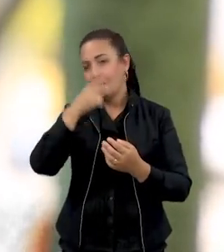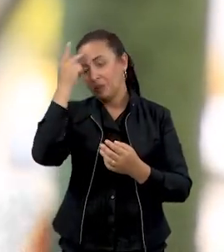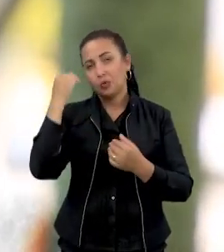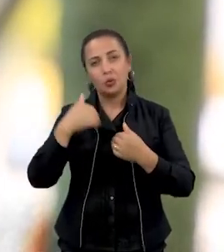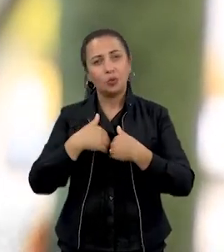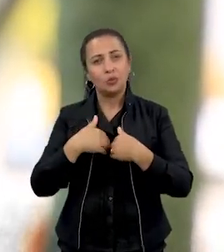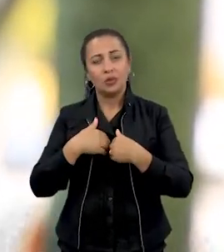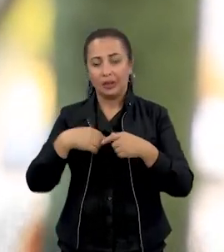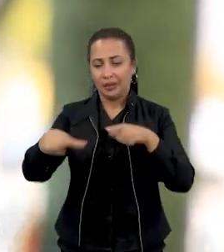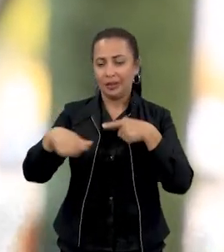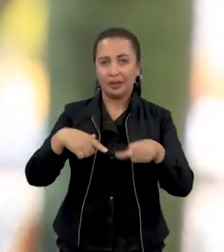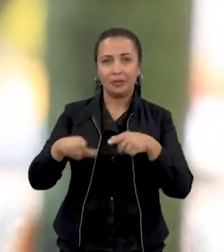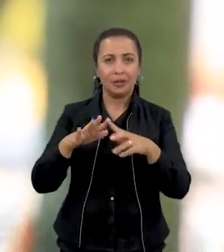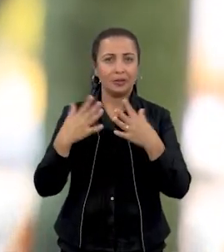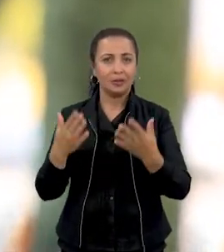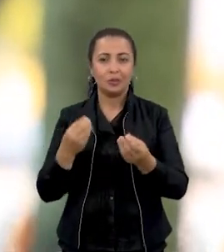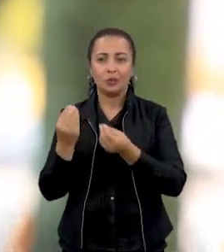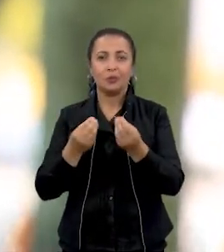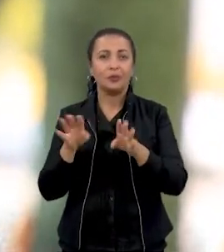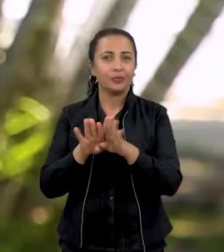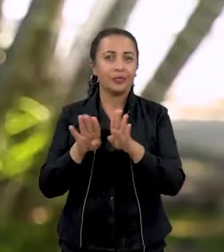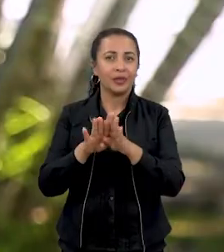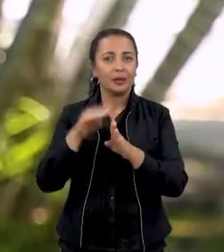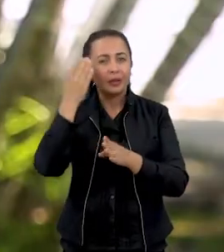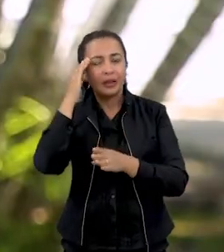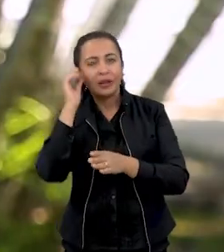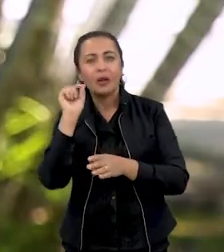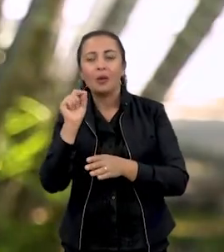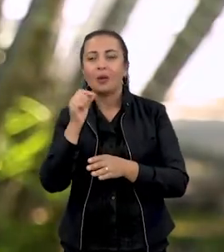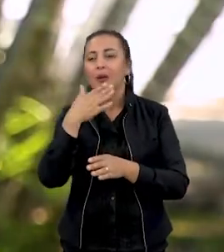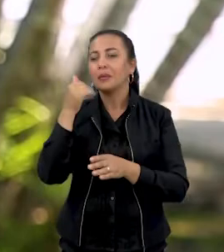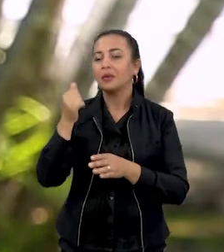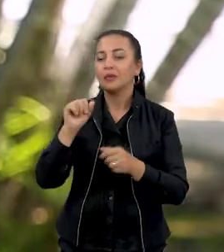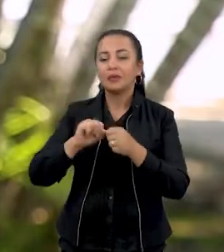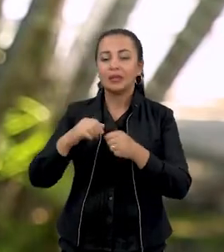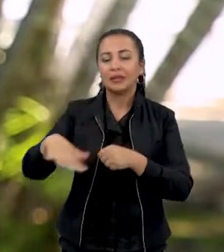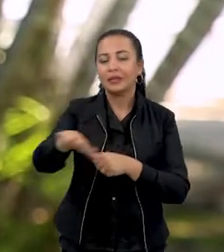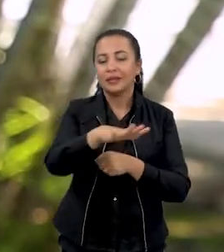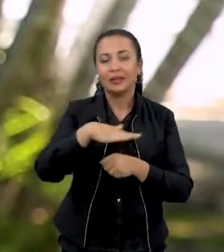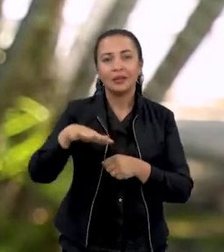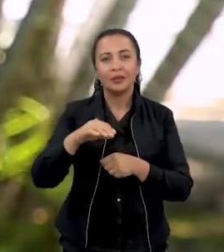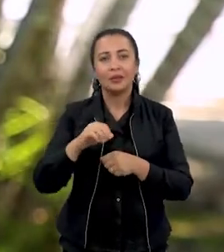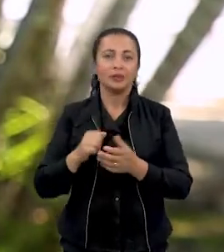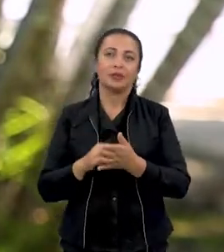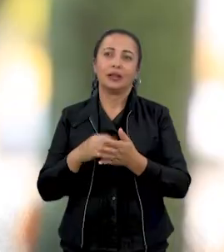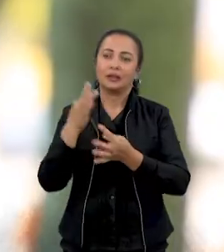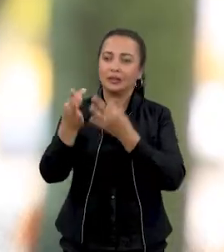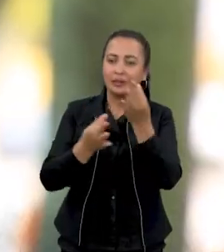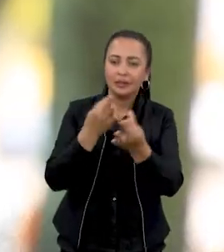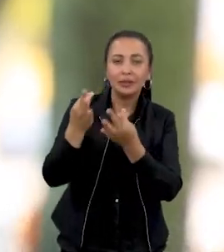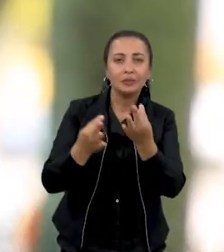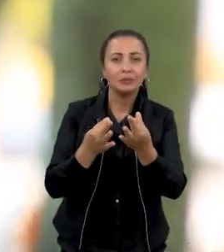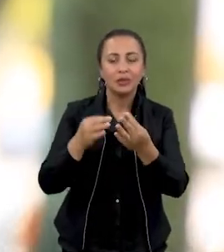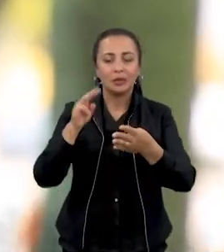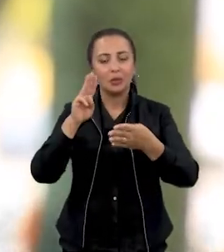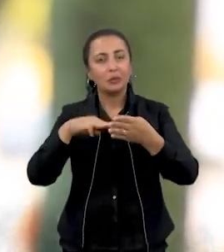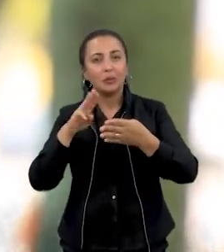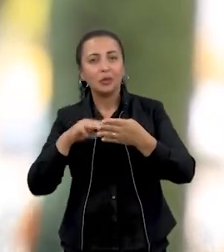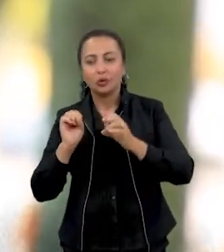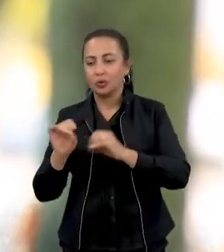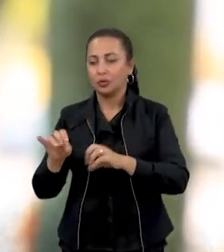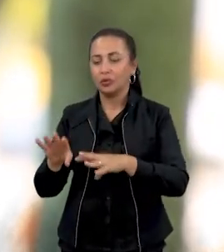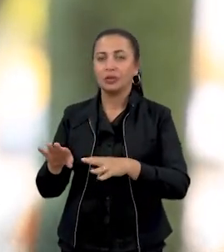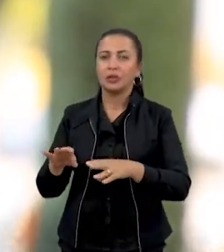autismo, tanto com pessoas que trabalham com isso, como também entender melhor o que estava sendo feito na área. Quanto às questões de tratamentos, de